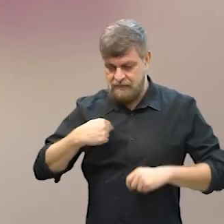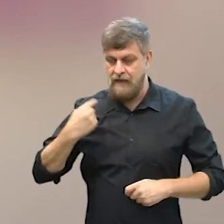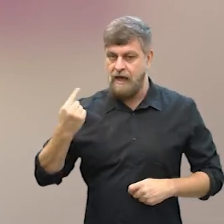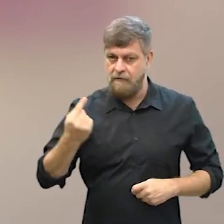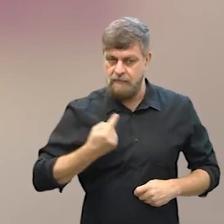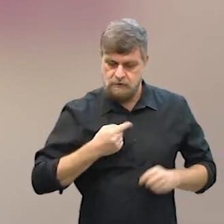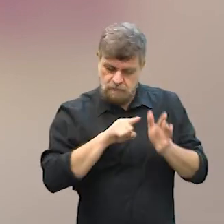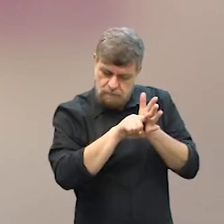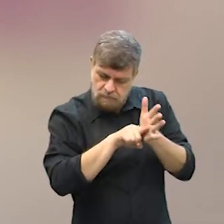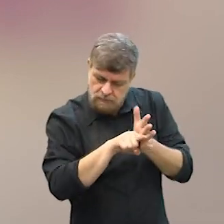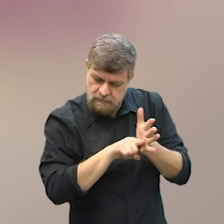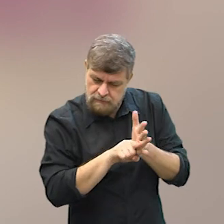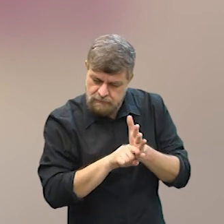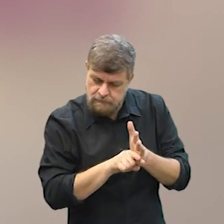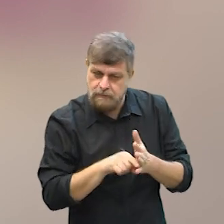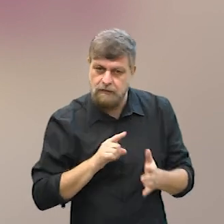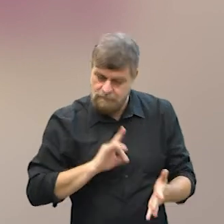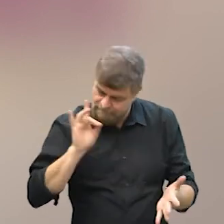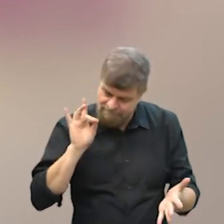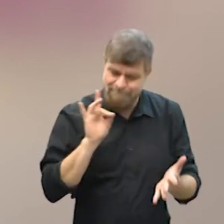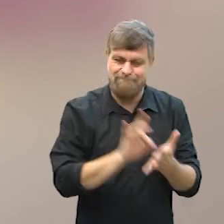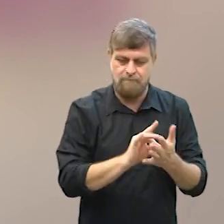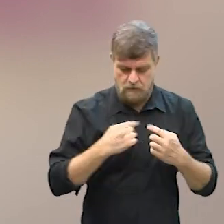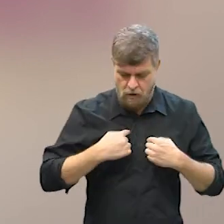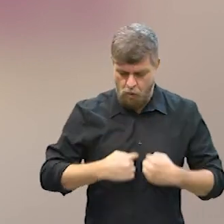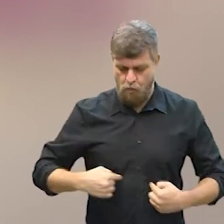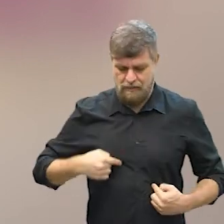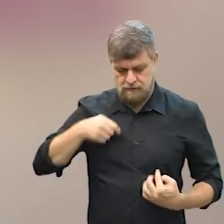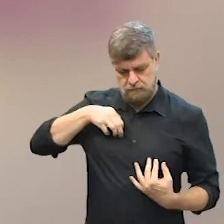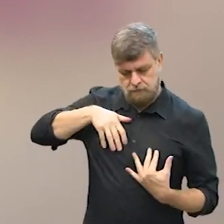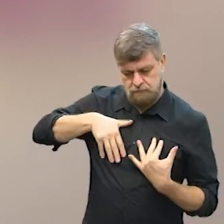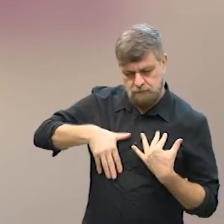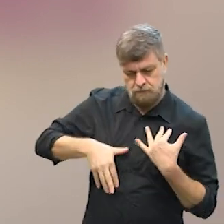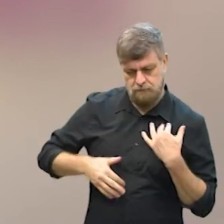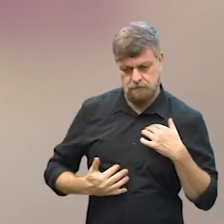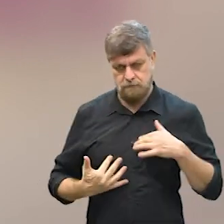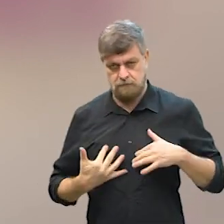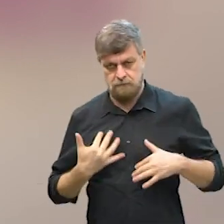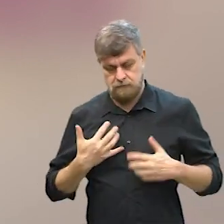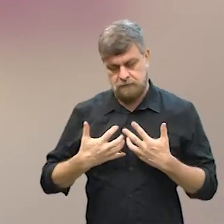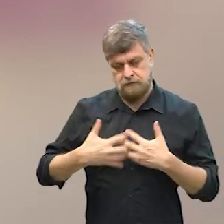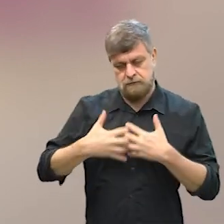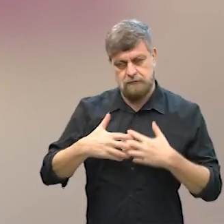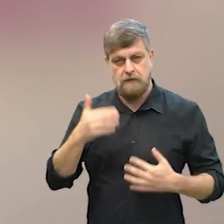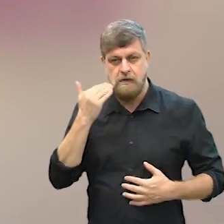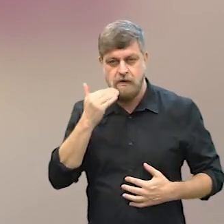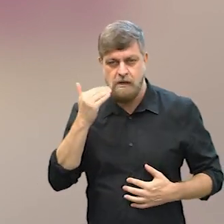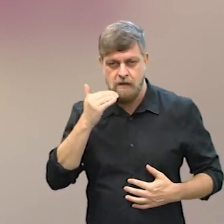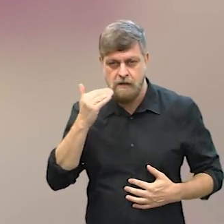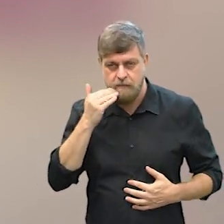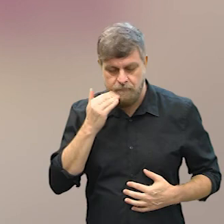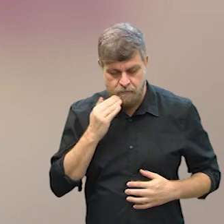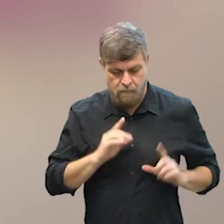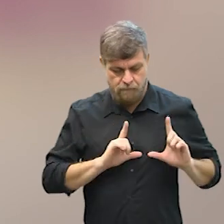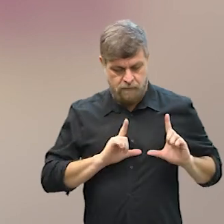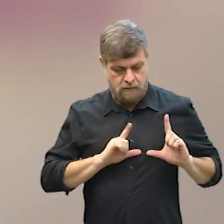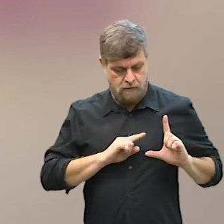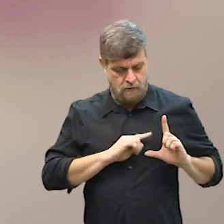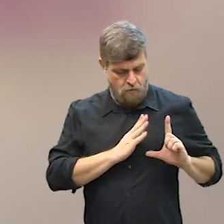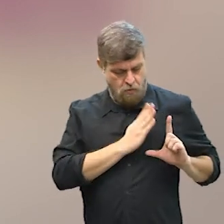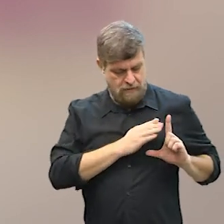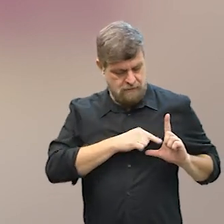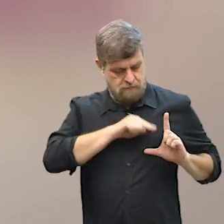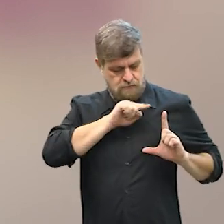um indício forte de hipertensão pulmonar. Dentre esses 3, o ecocardiograma é capaz de